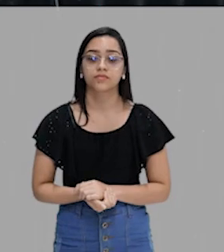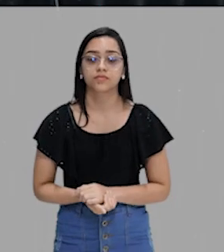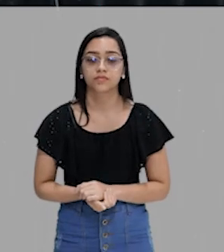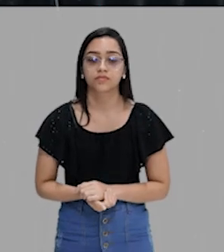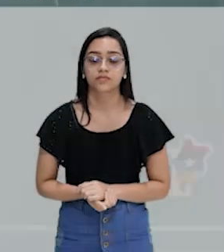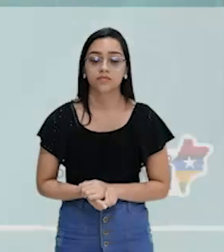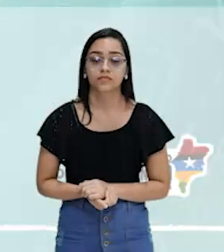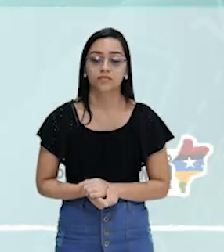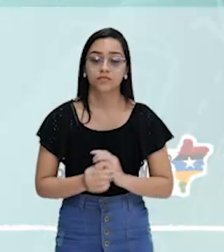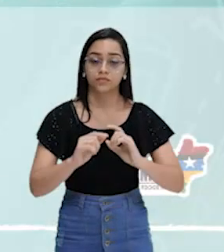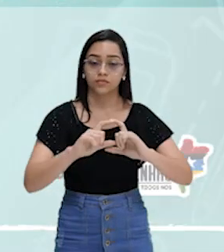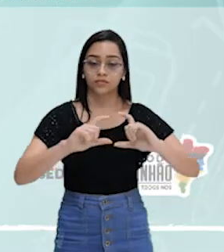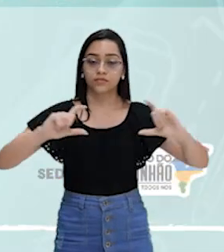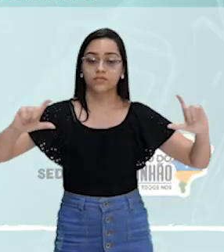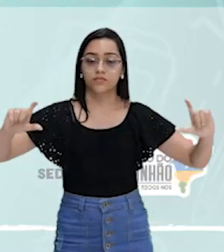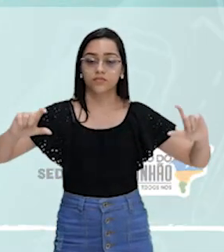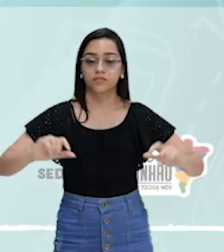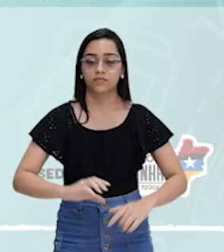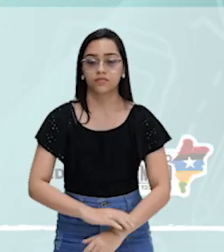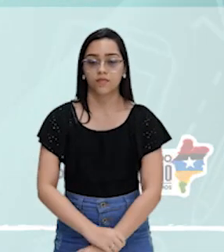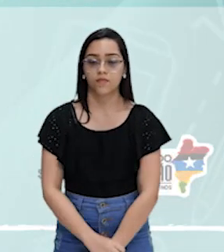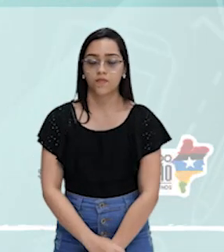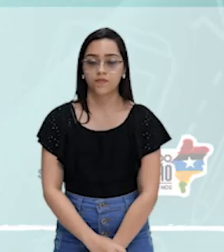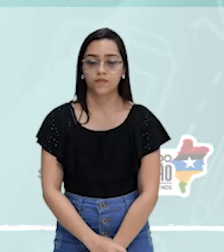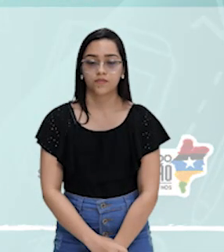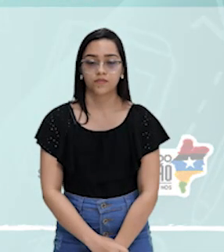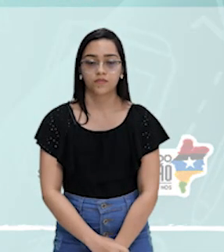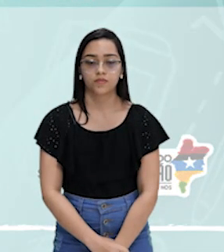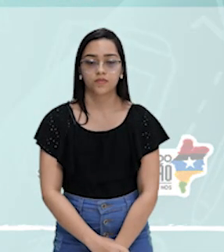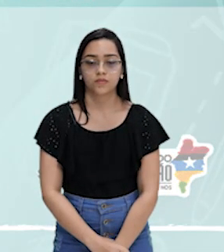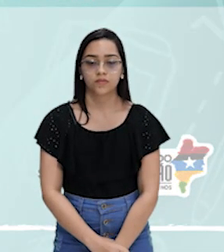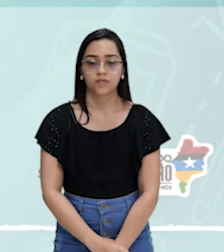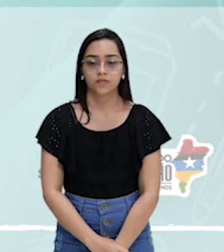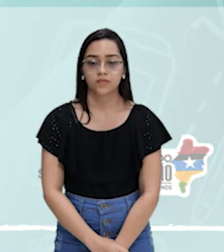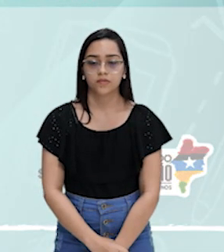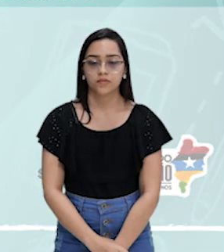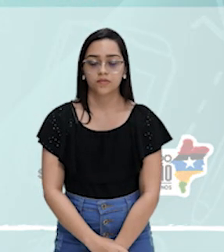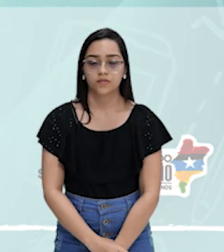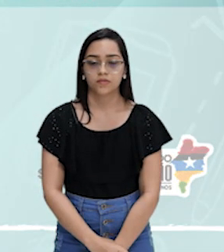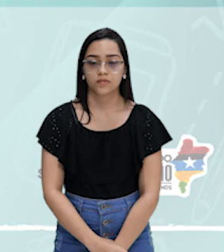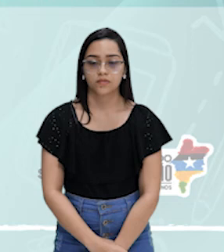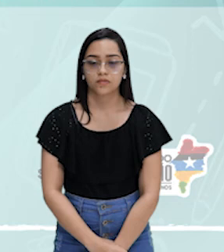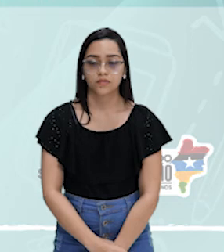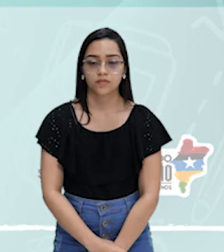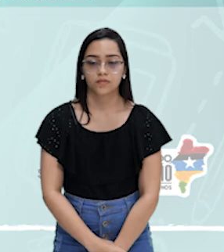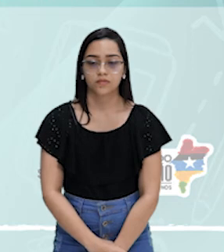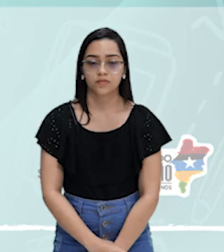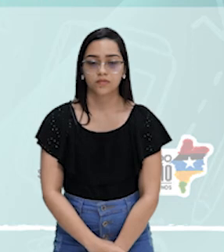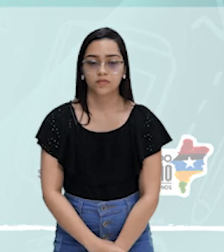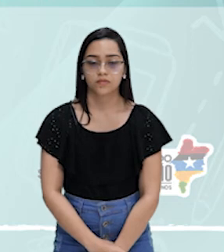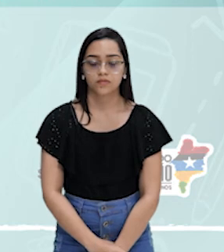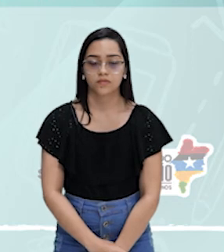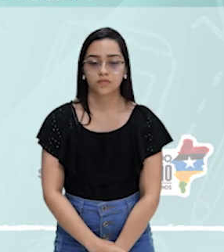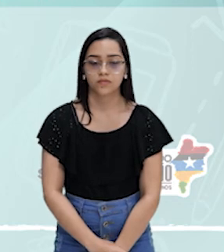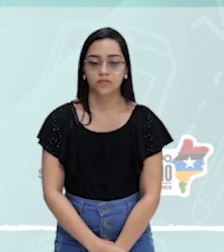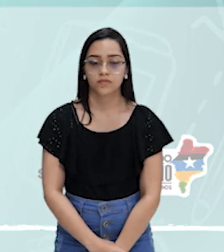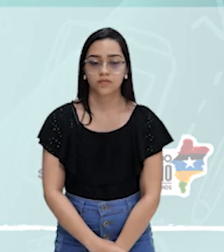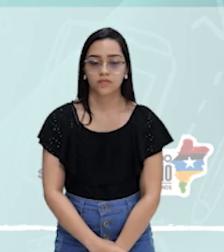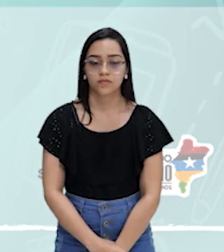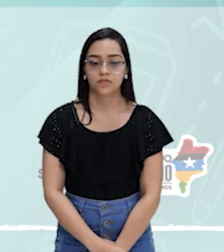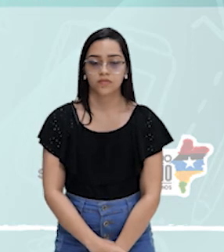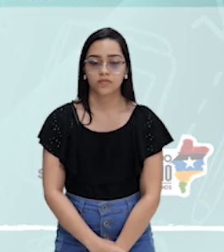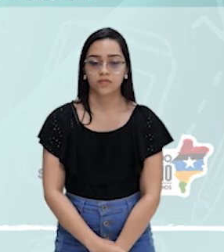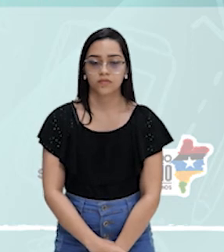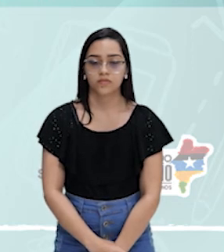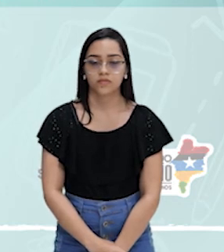O trecho que nós acabamos de ler, gente, é a parte de uma carta de um cidadão brasileiro chamado José